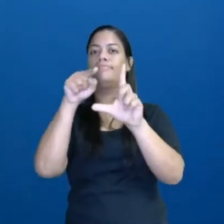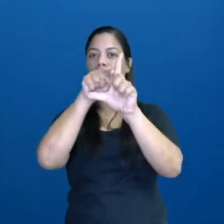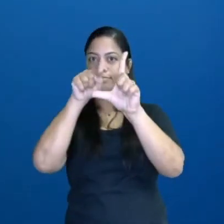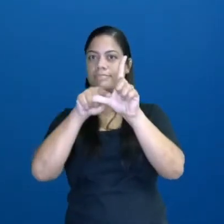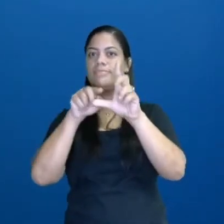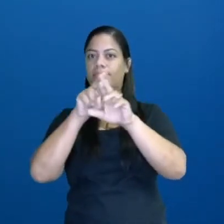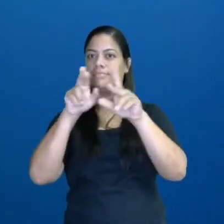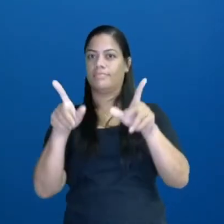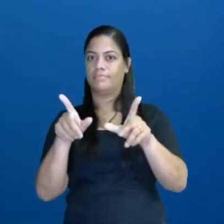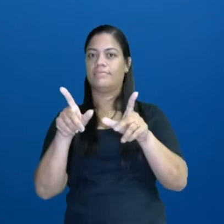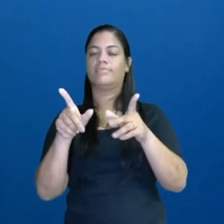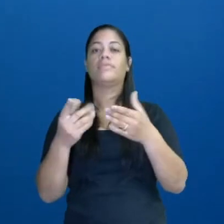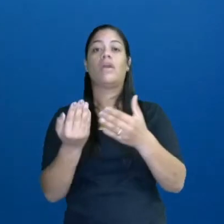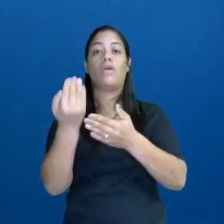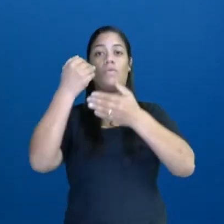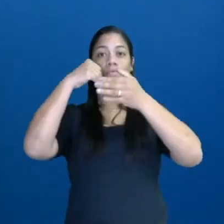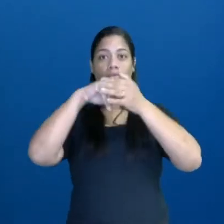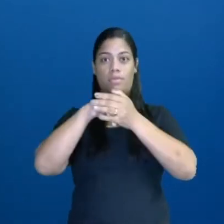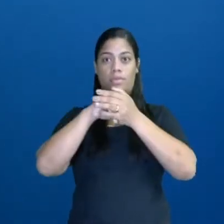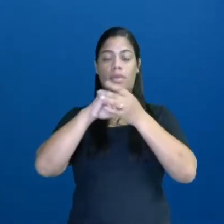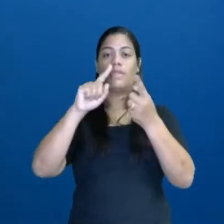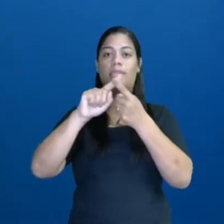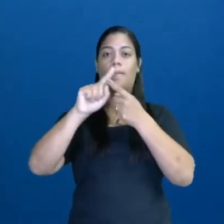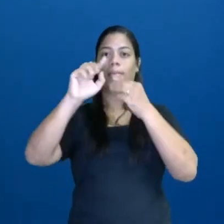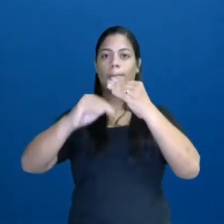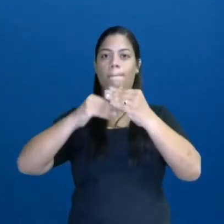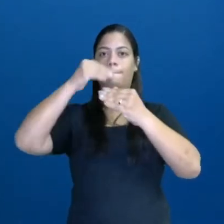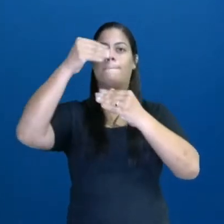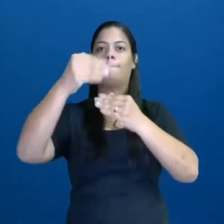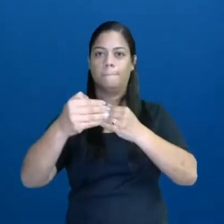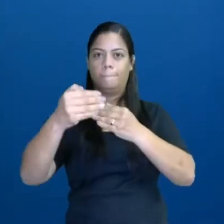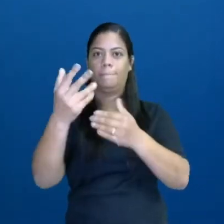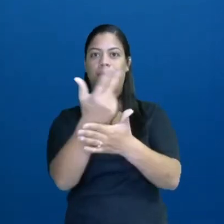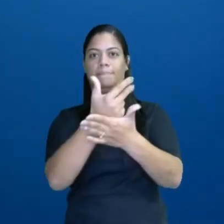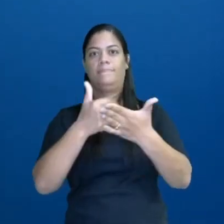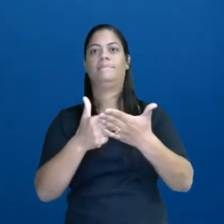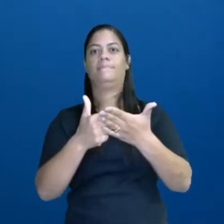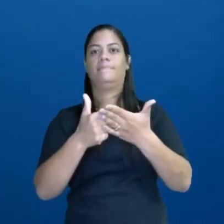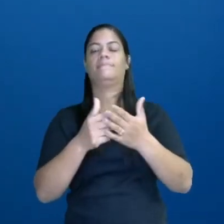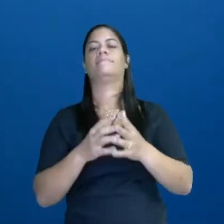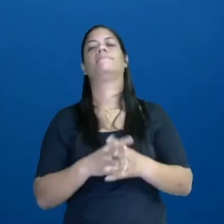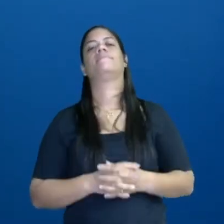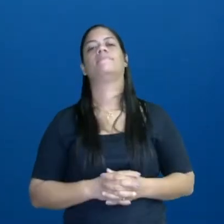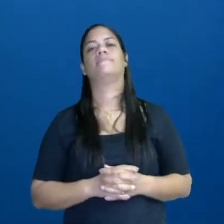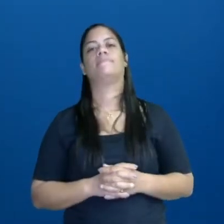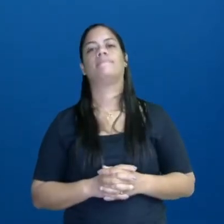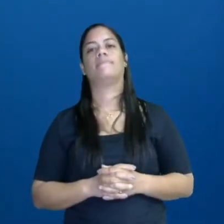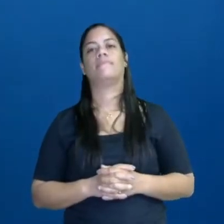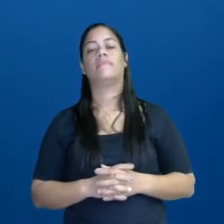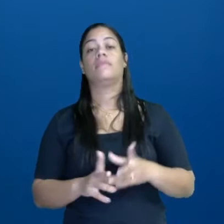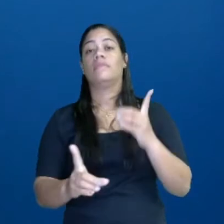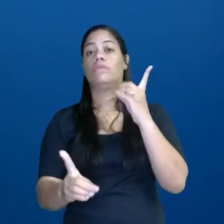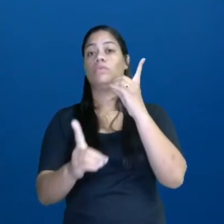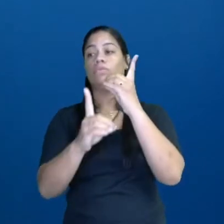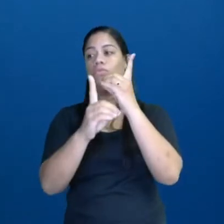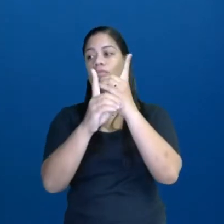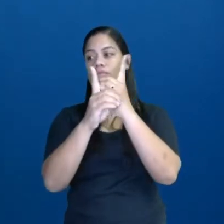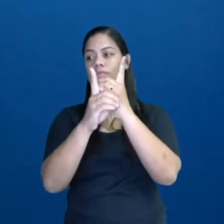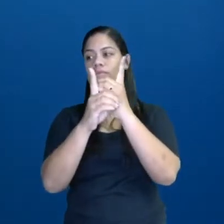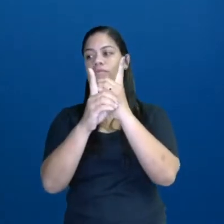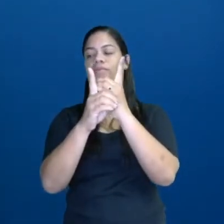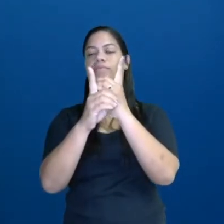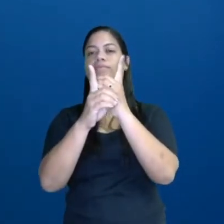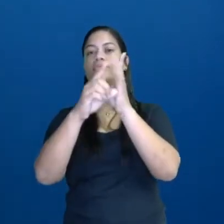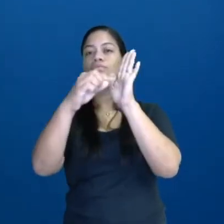tenho, ó, o meu ângulo interno e aqui eu tenho o meu ângulo externo, tá certo? No encontro aqui, ó, dessas minhas